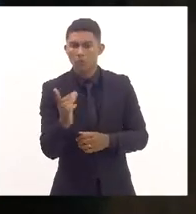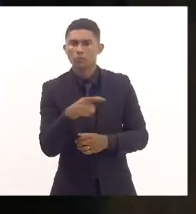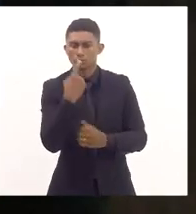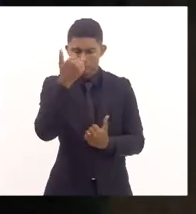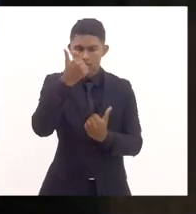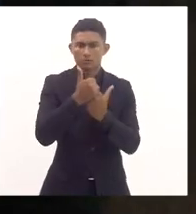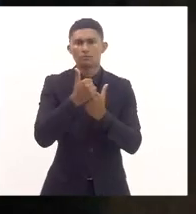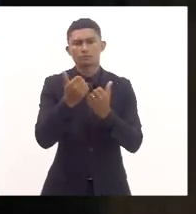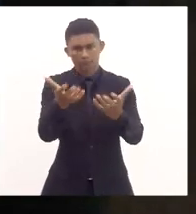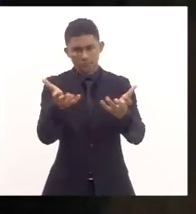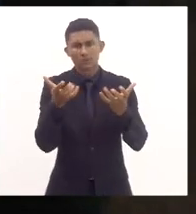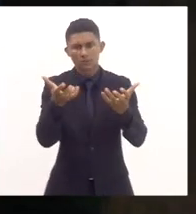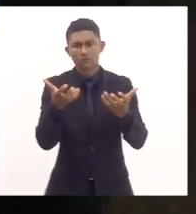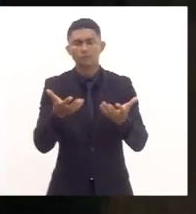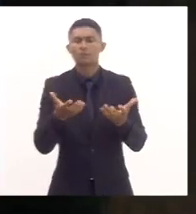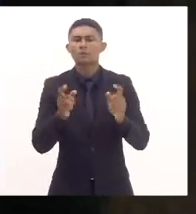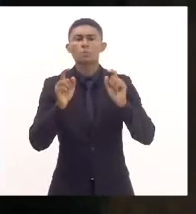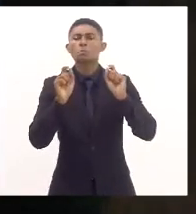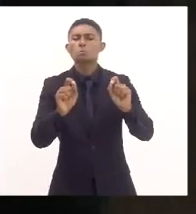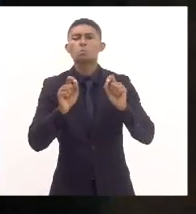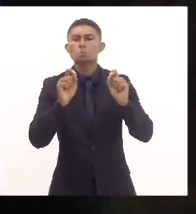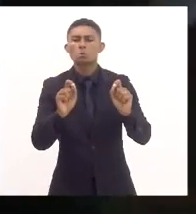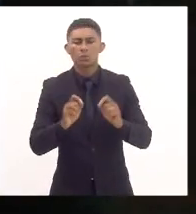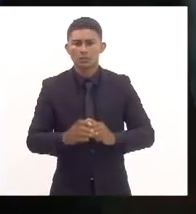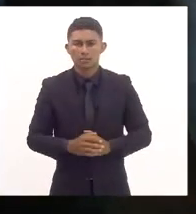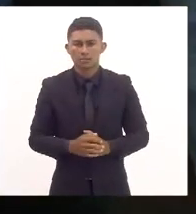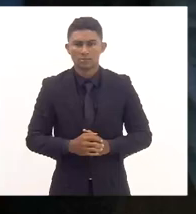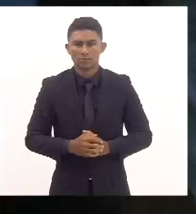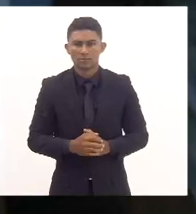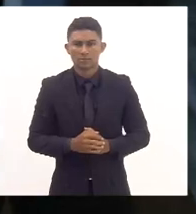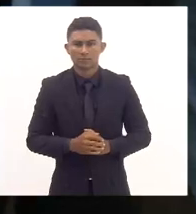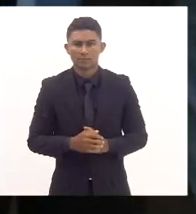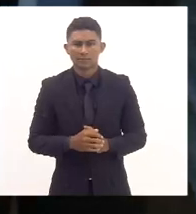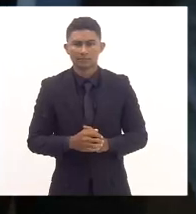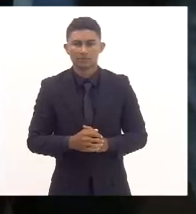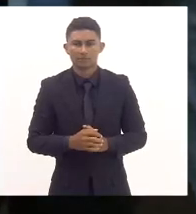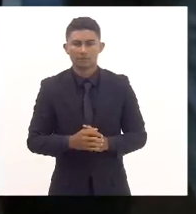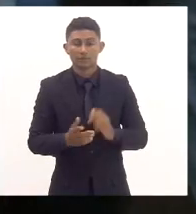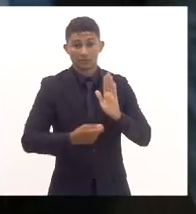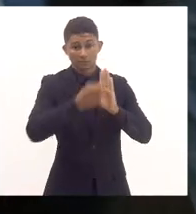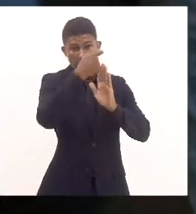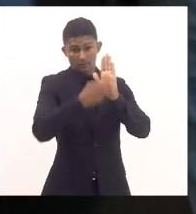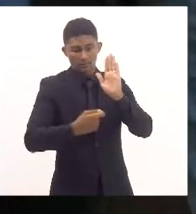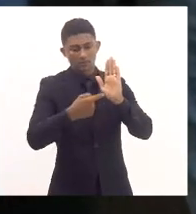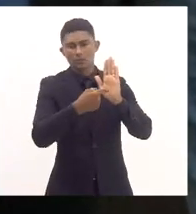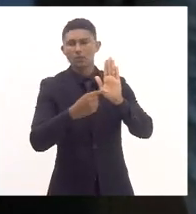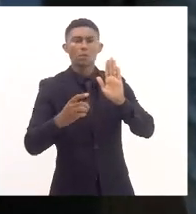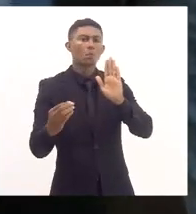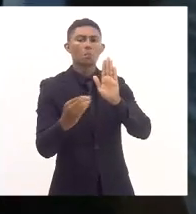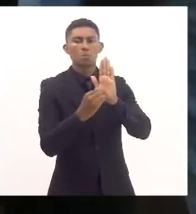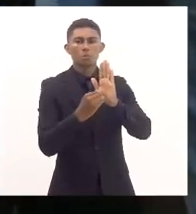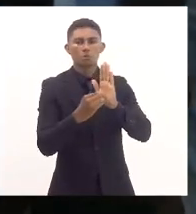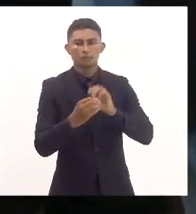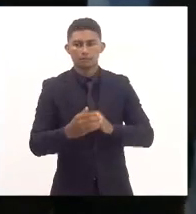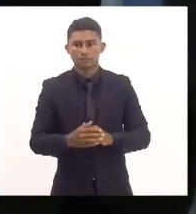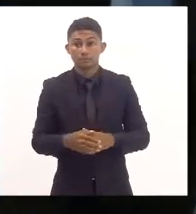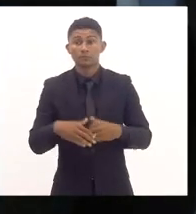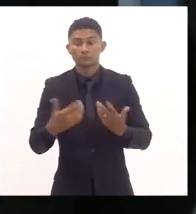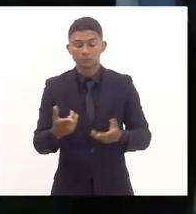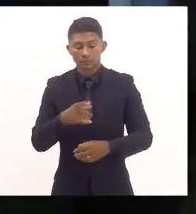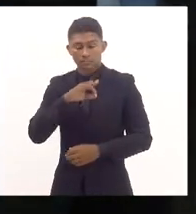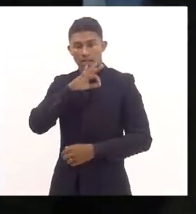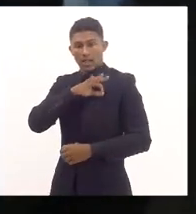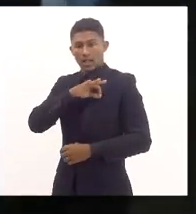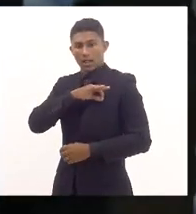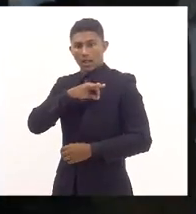a gente quer apoiar eu no seguinte sentido Flávio e o texto diz fica que parado para efeito